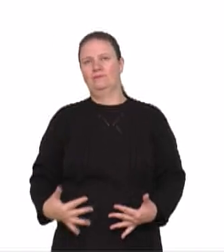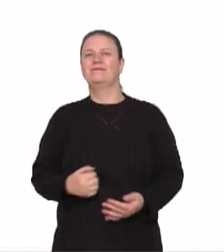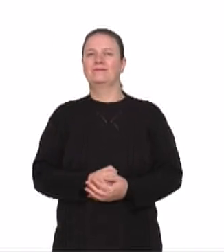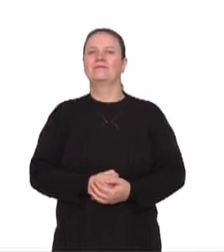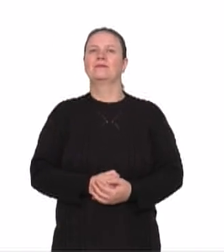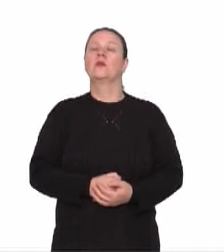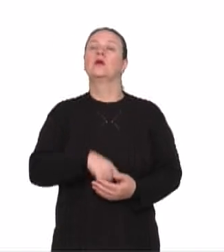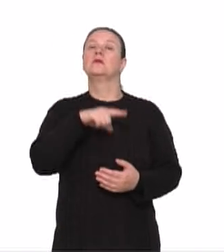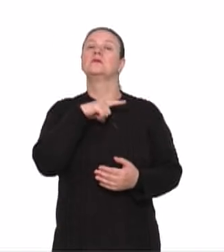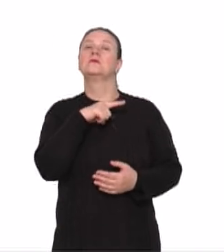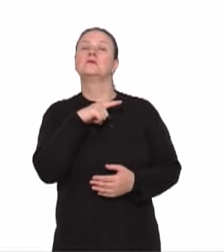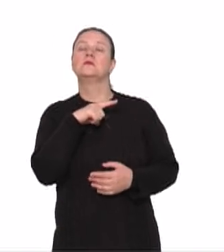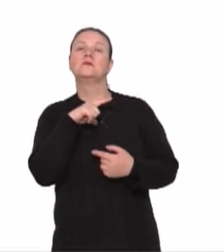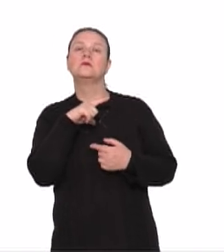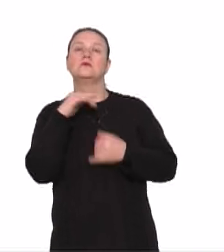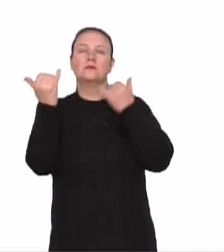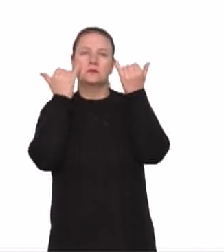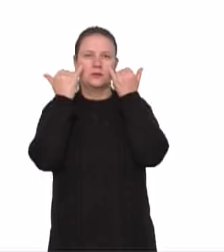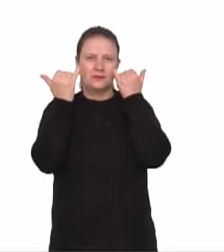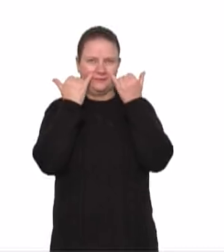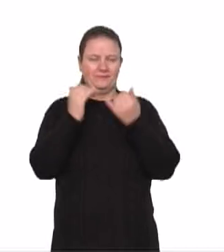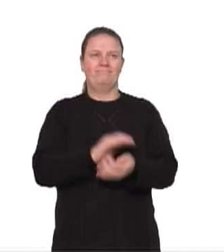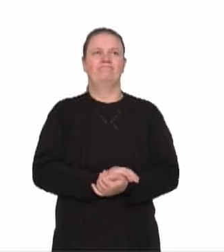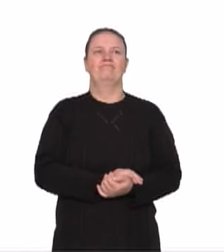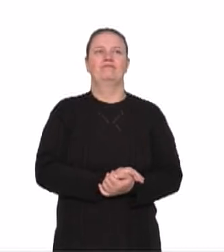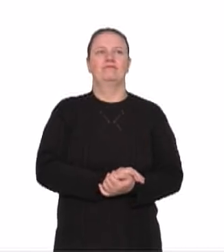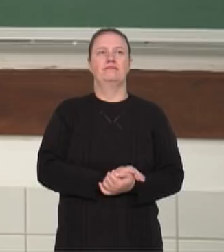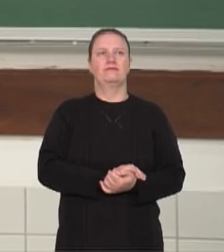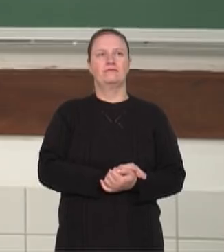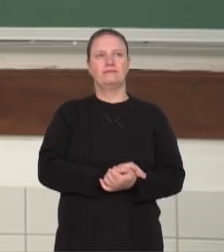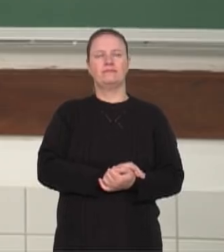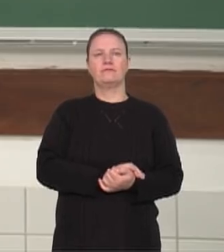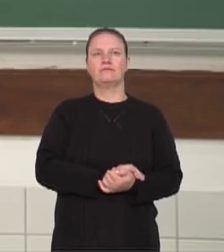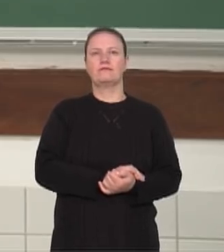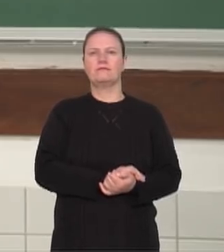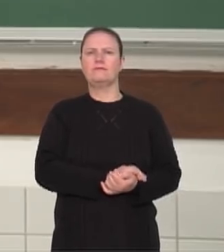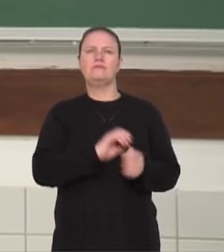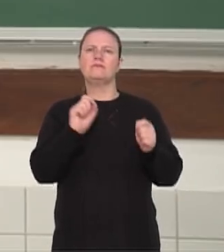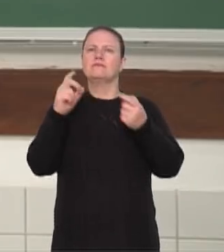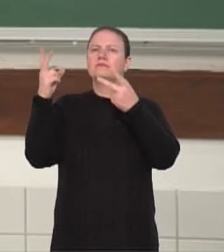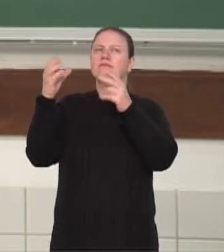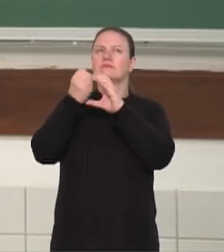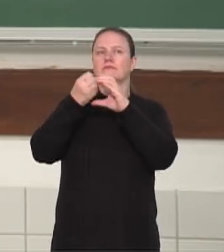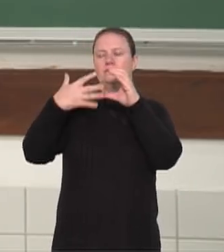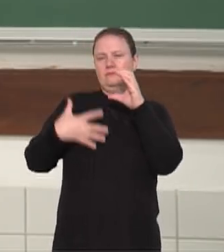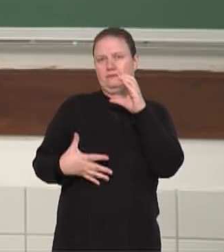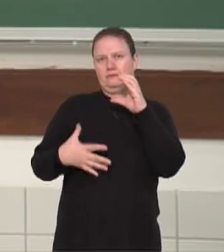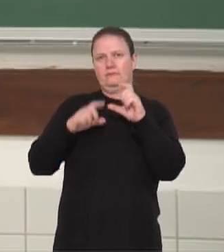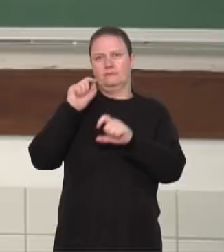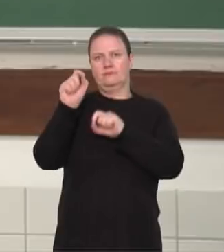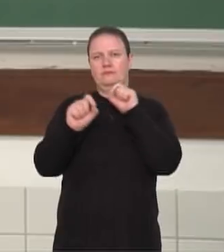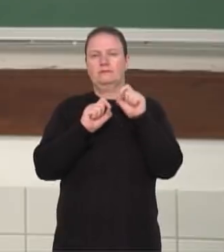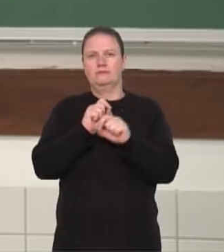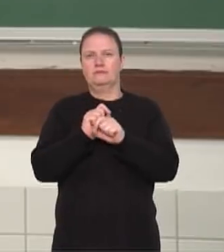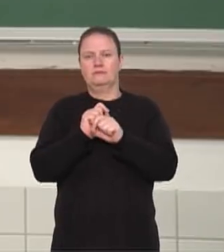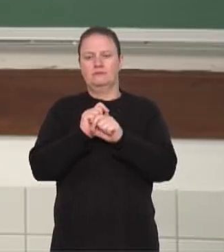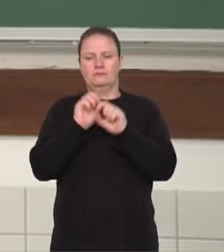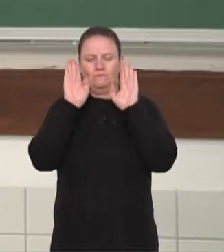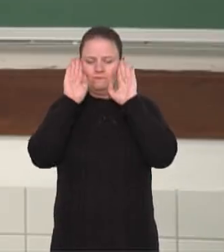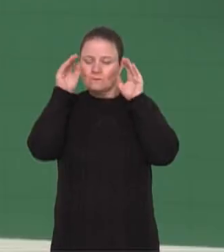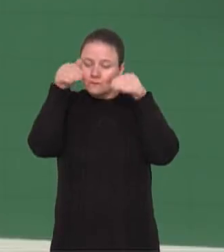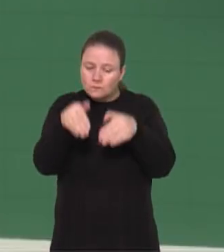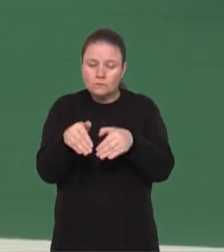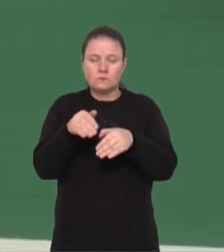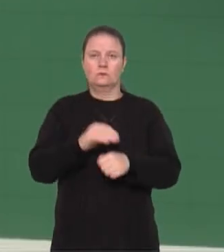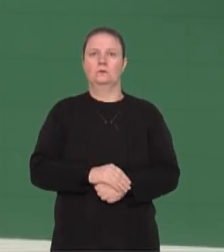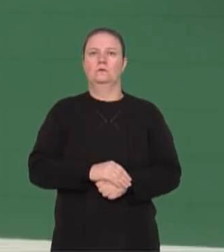esses são os elementos que nós temos na charge. A charge ela tem algumas características específicas,